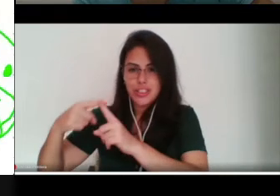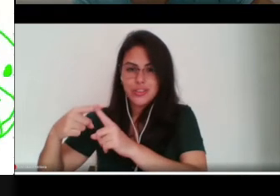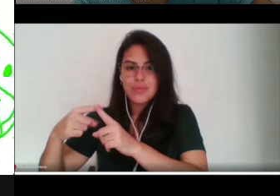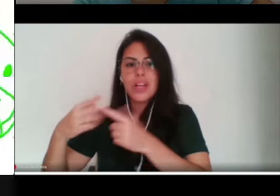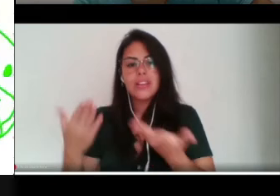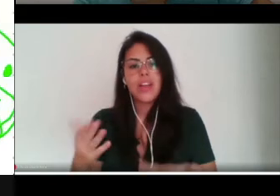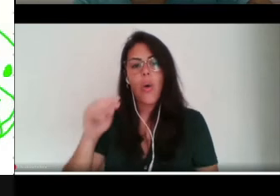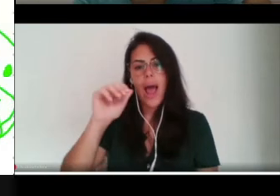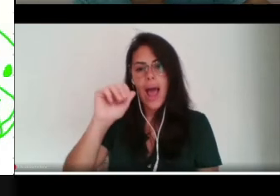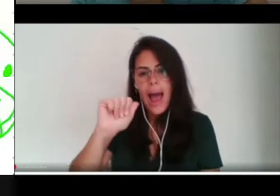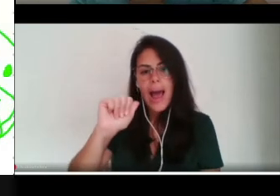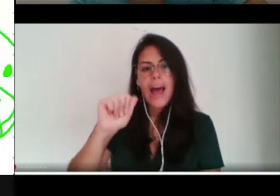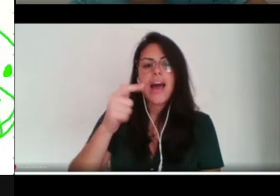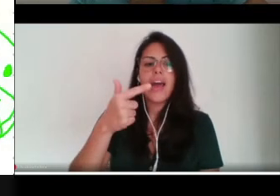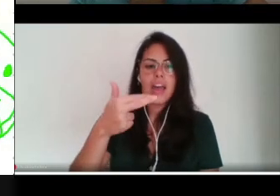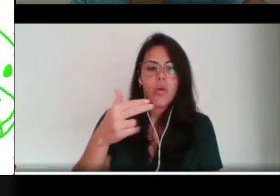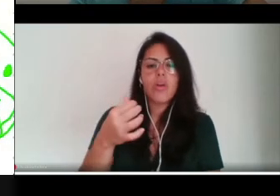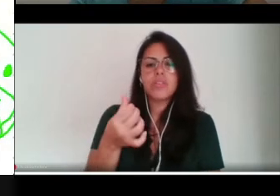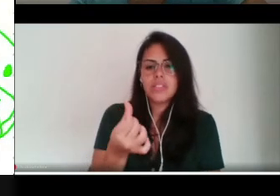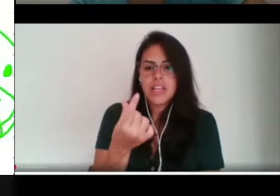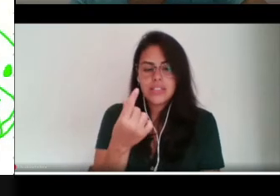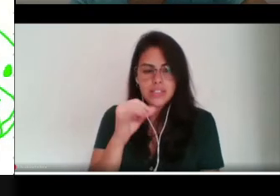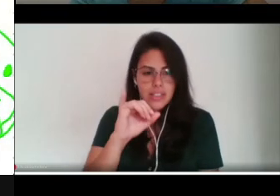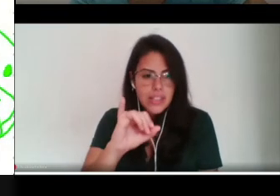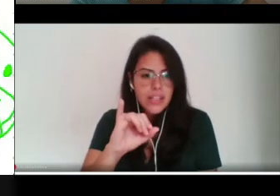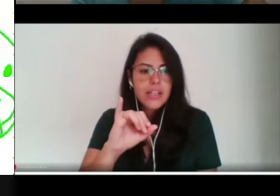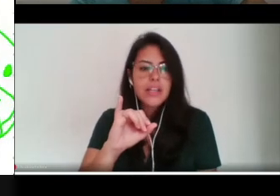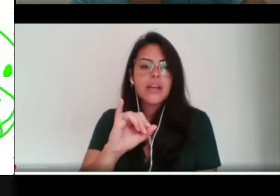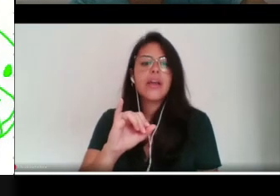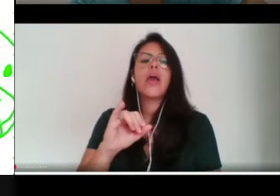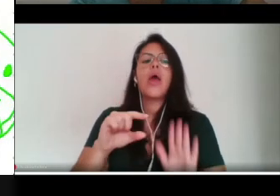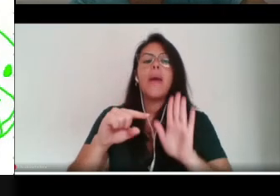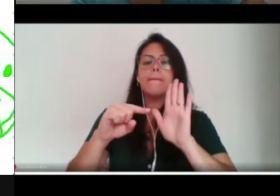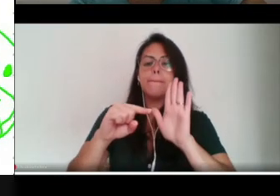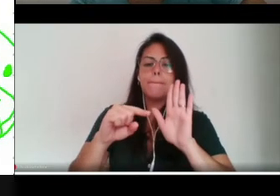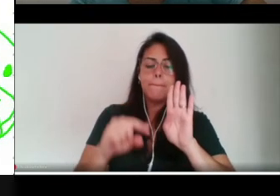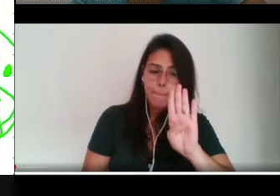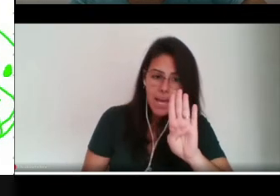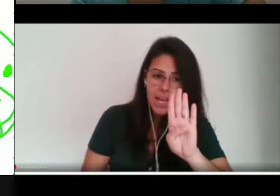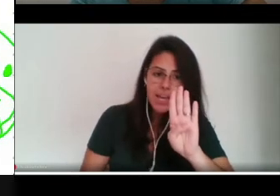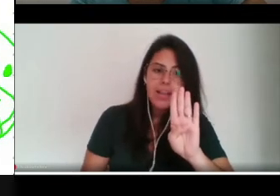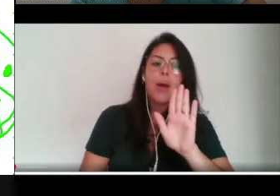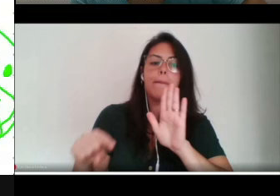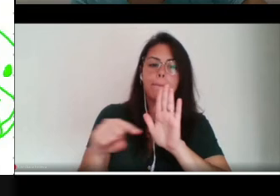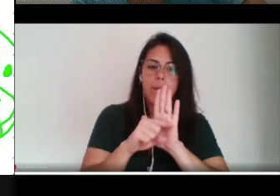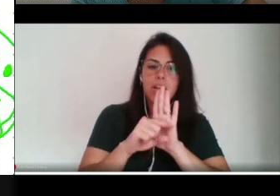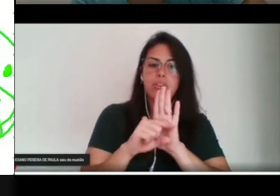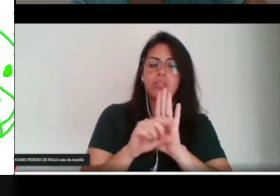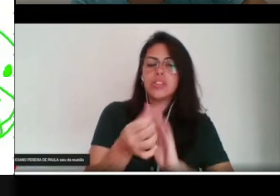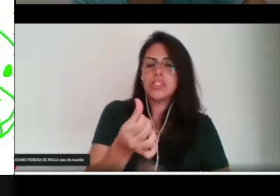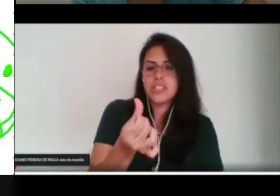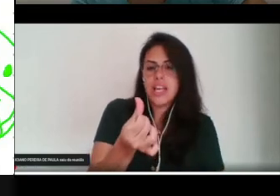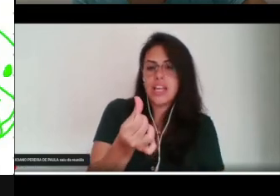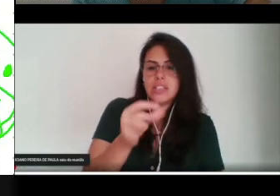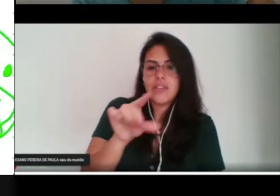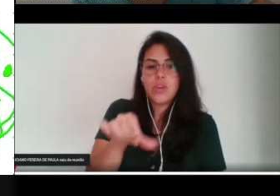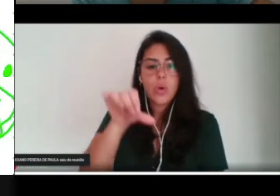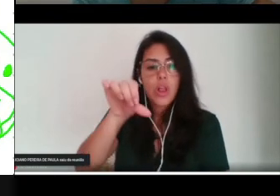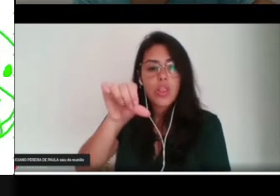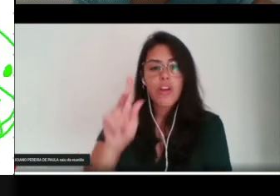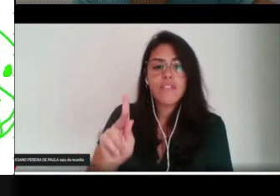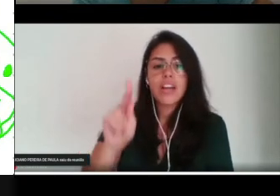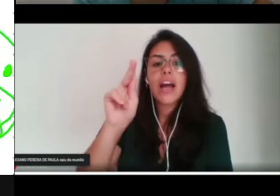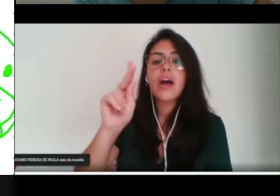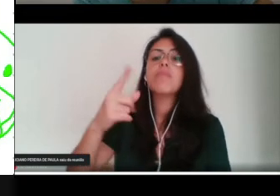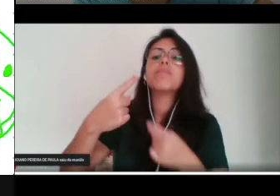menos 6,9K? Porque ele está falando que B tem magnitude 6,9 e aponta para Z negativo. Então,